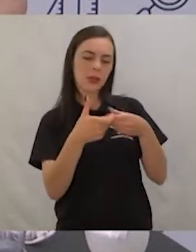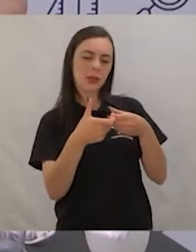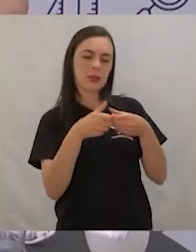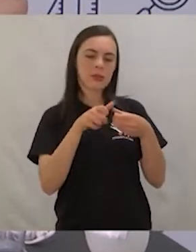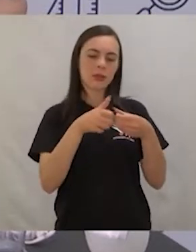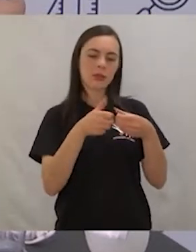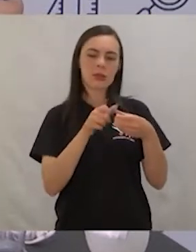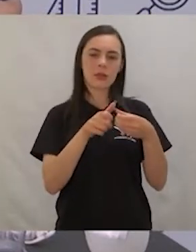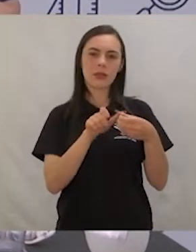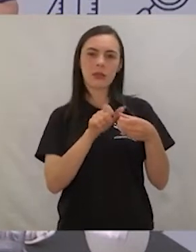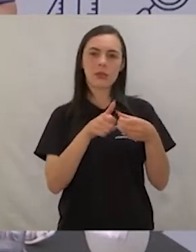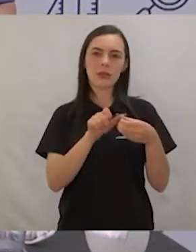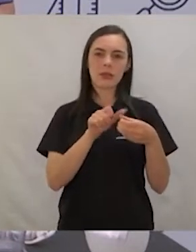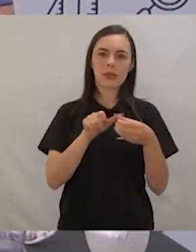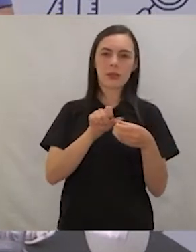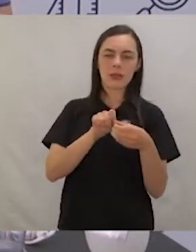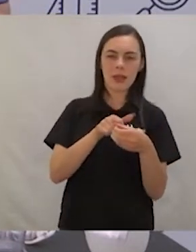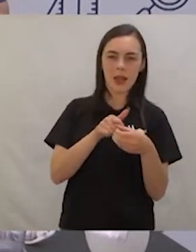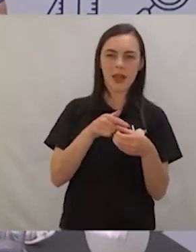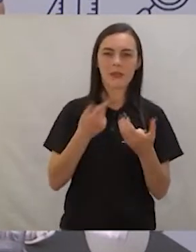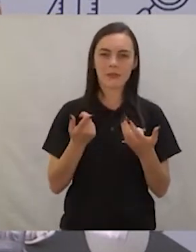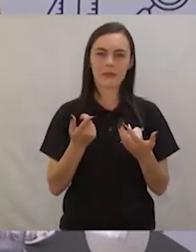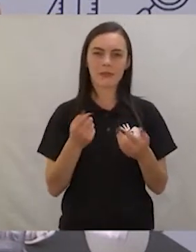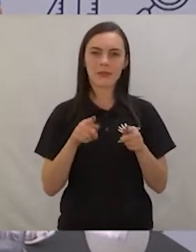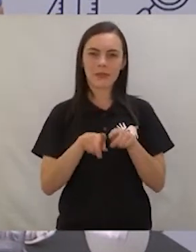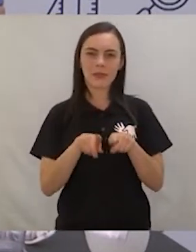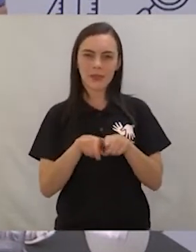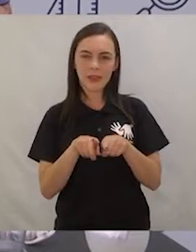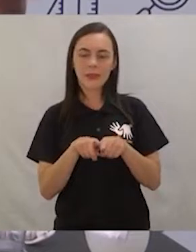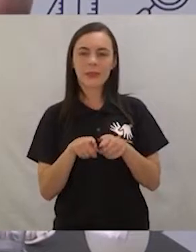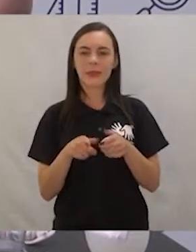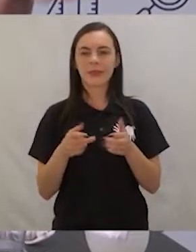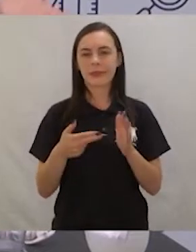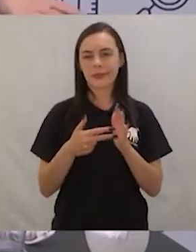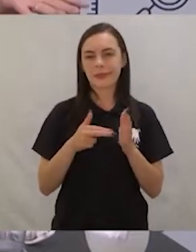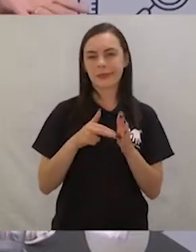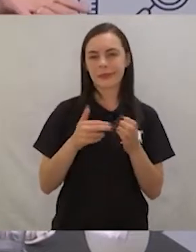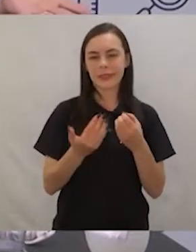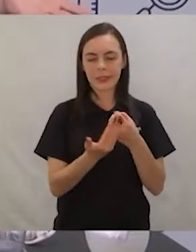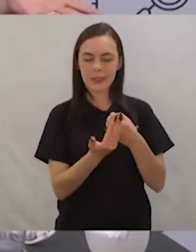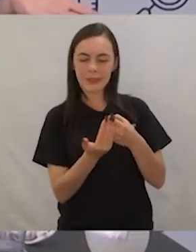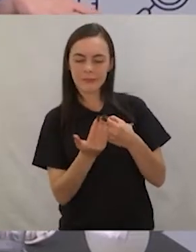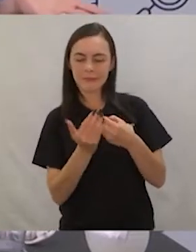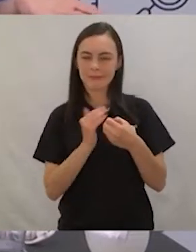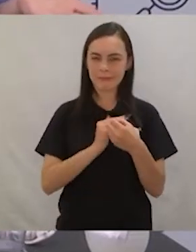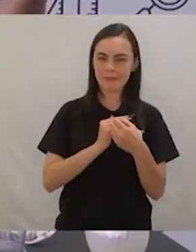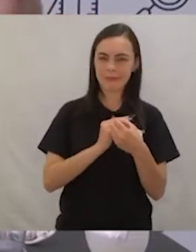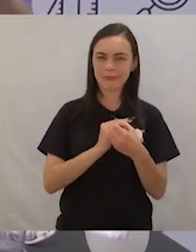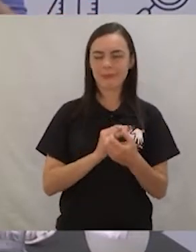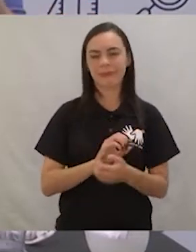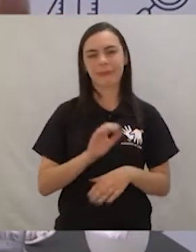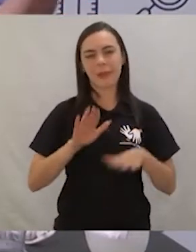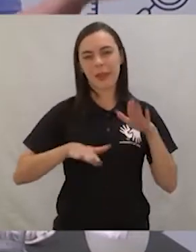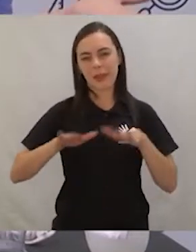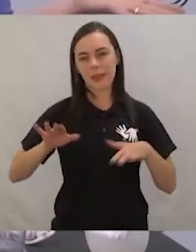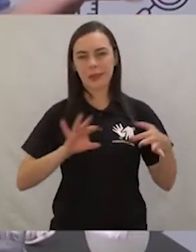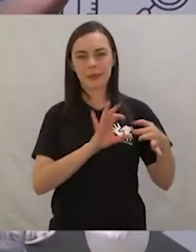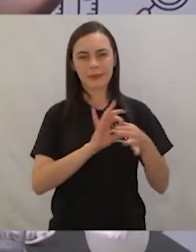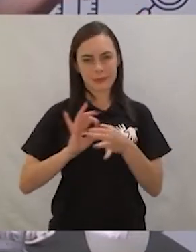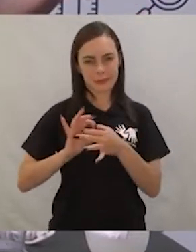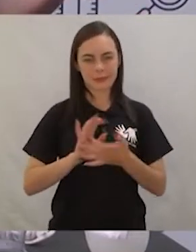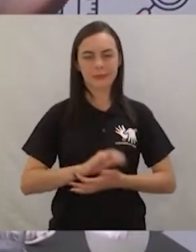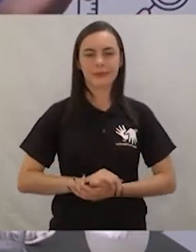está descascada, né? Tiramos a casca da laranja. Então, isso quer dizer descascado ou descascada,